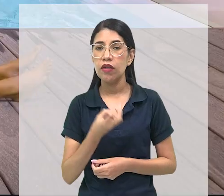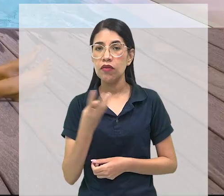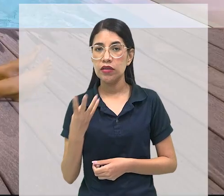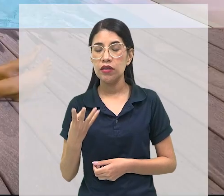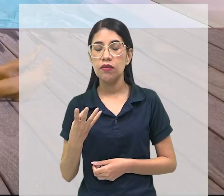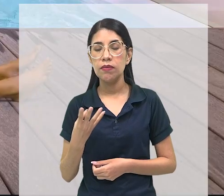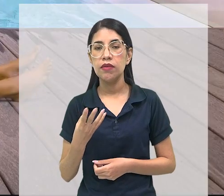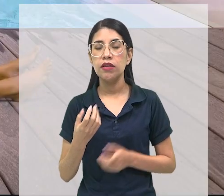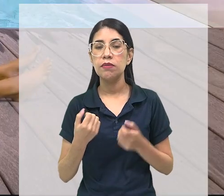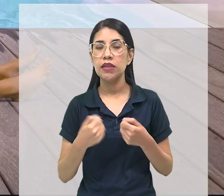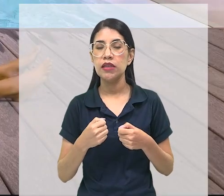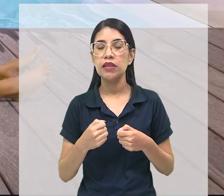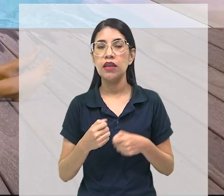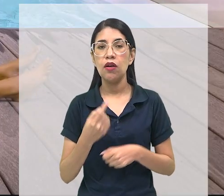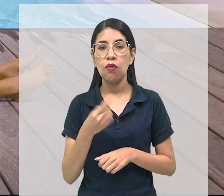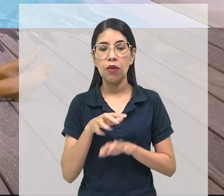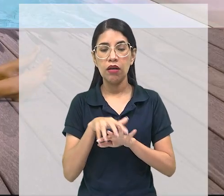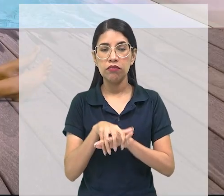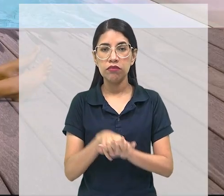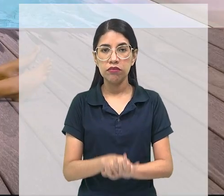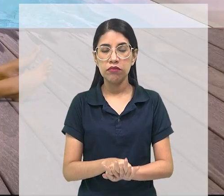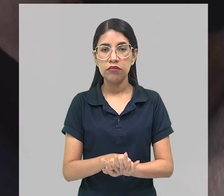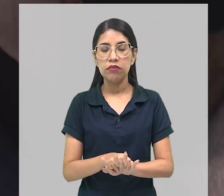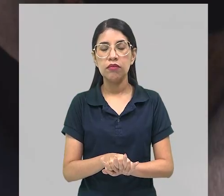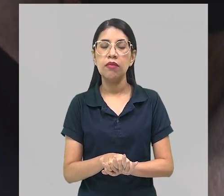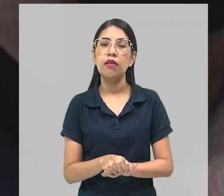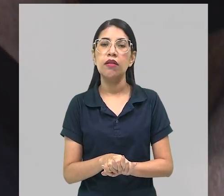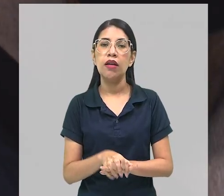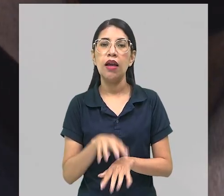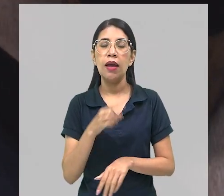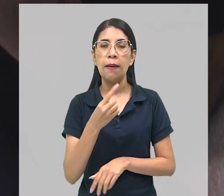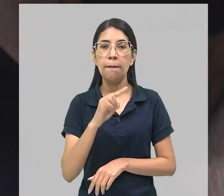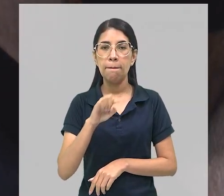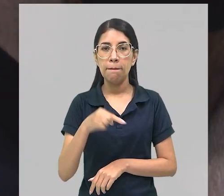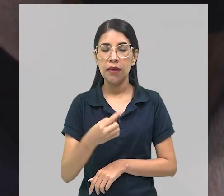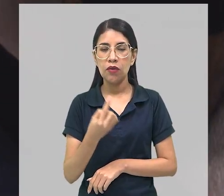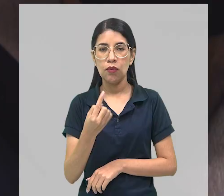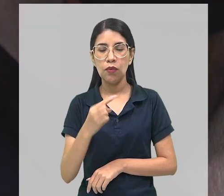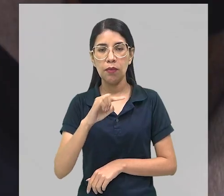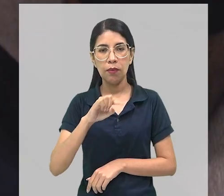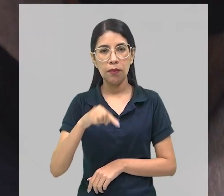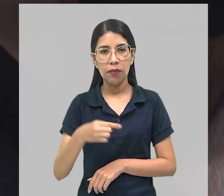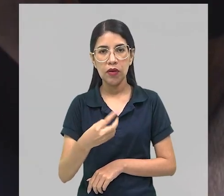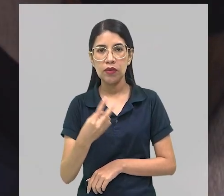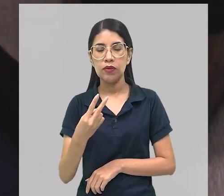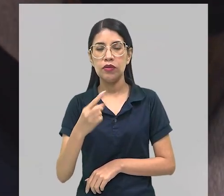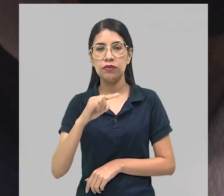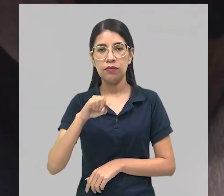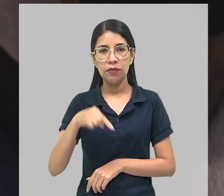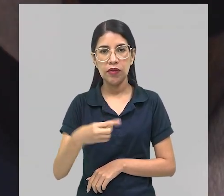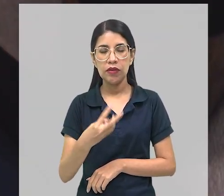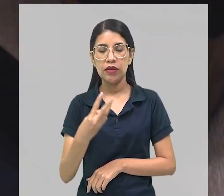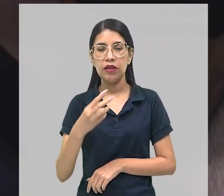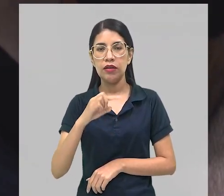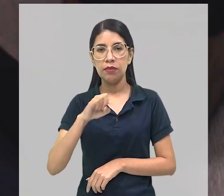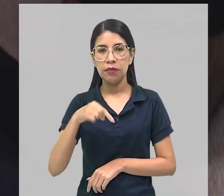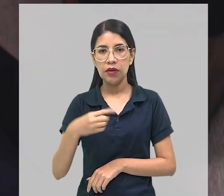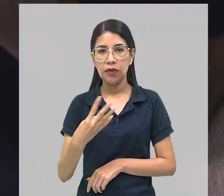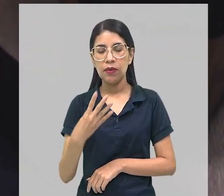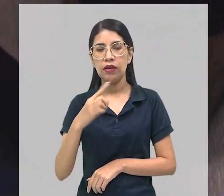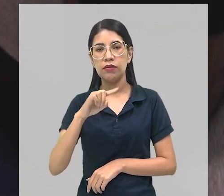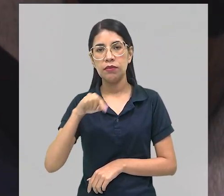ser uma compressão por segundo. 1001, 1002, 1003, 1004, 1005,